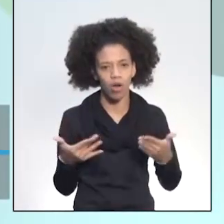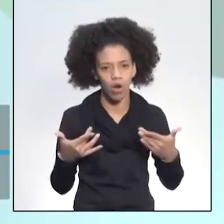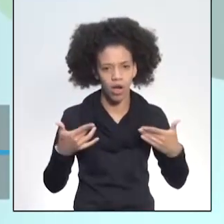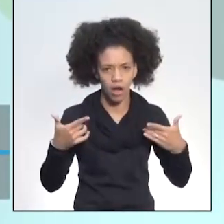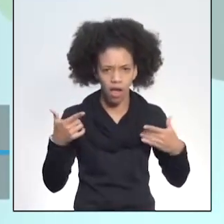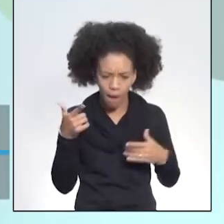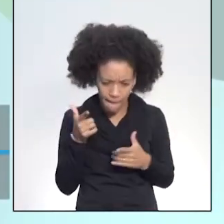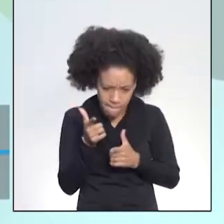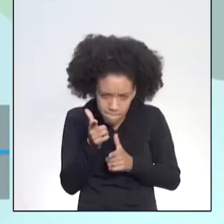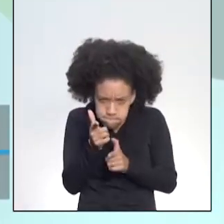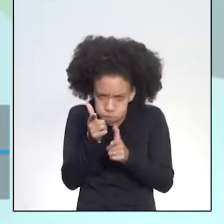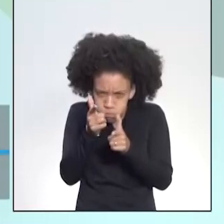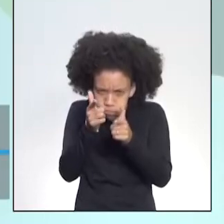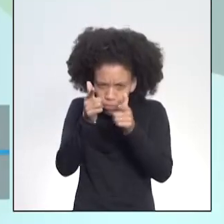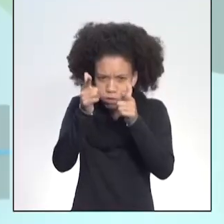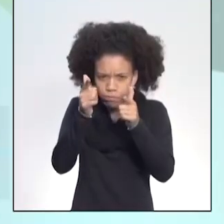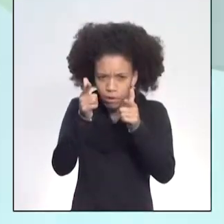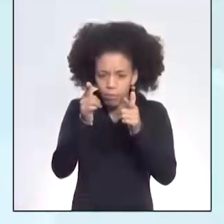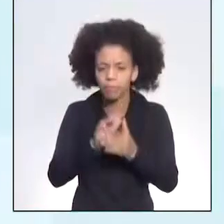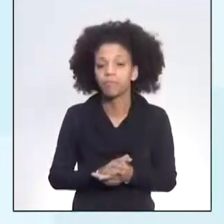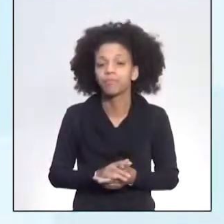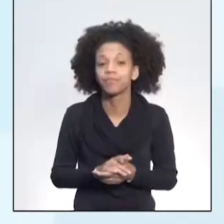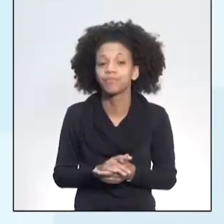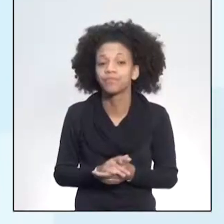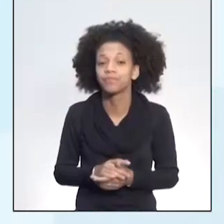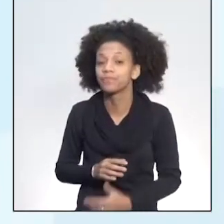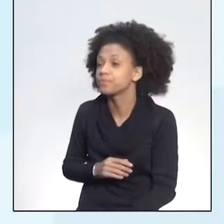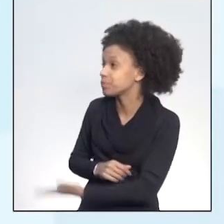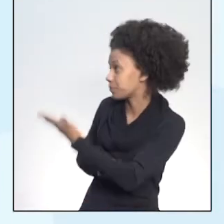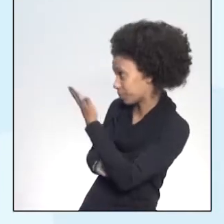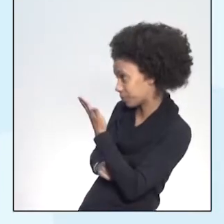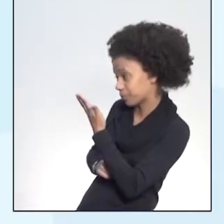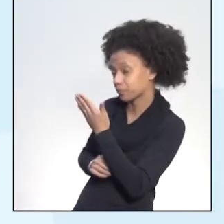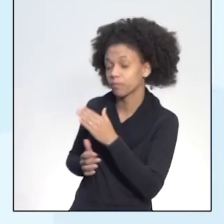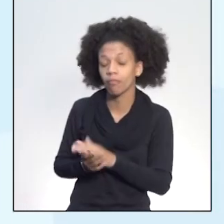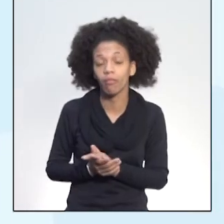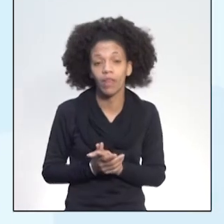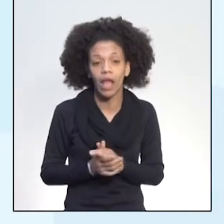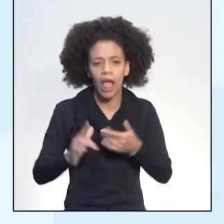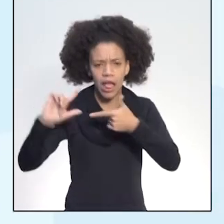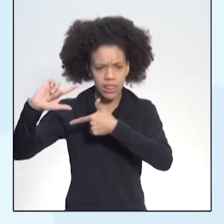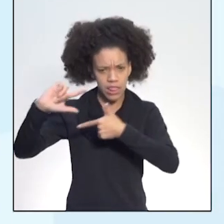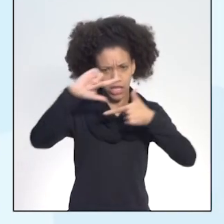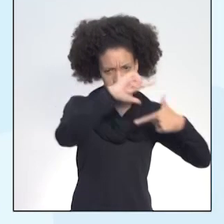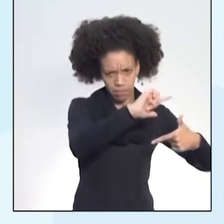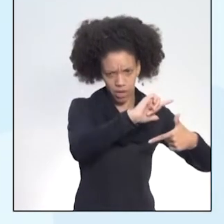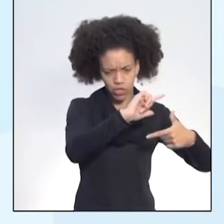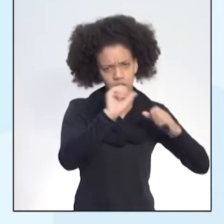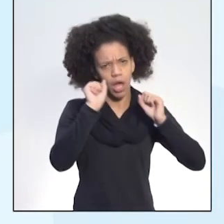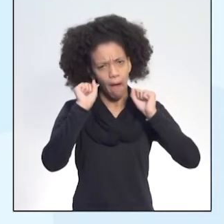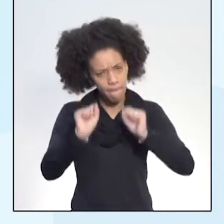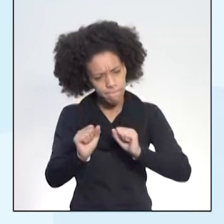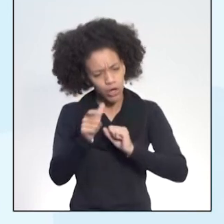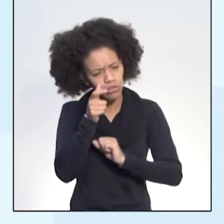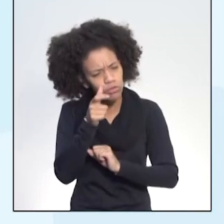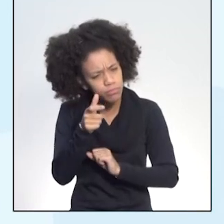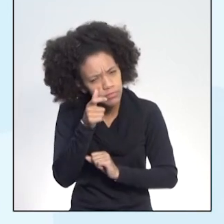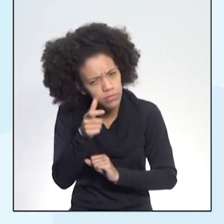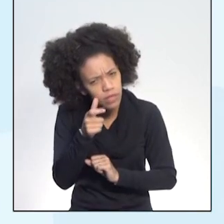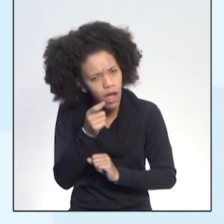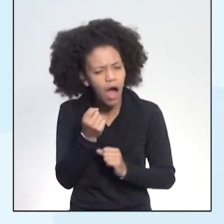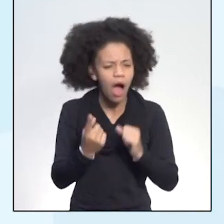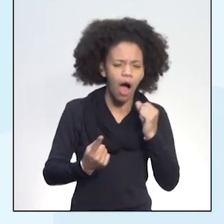em massa. Voltando para o texto, para nós continuarmos. Nas imagens, podemos observar